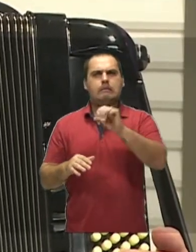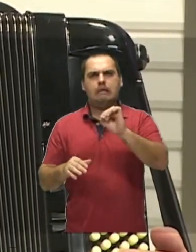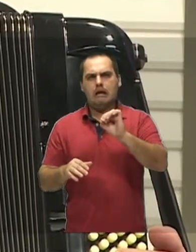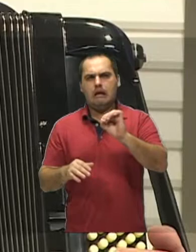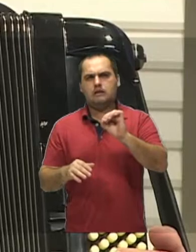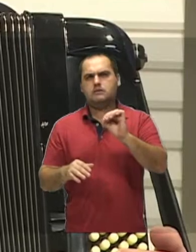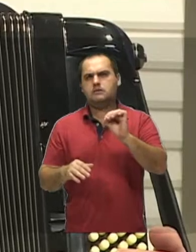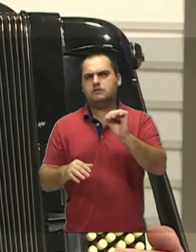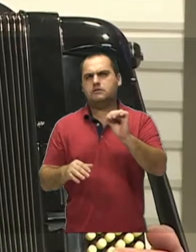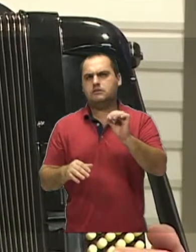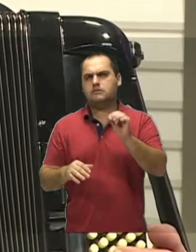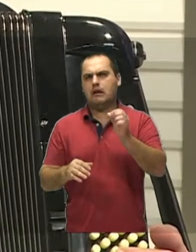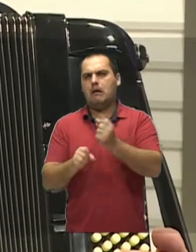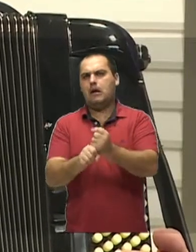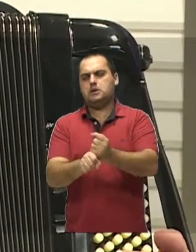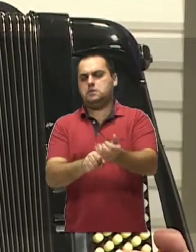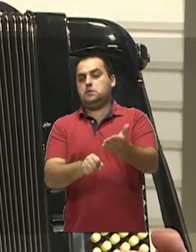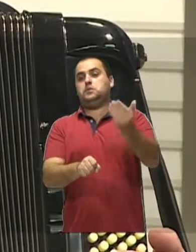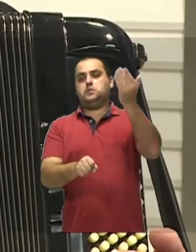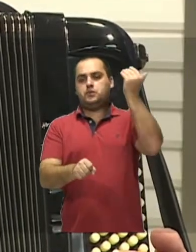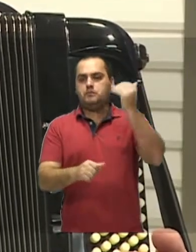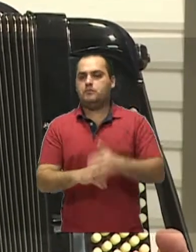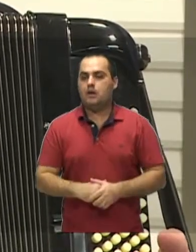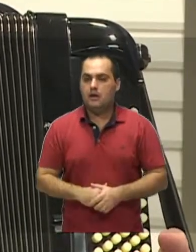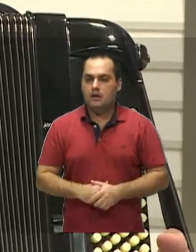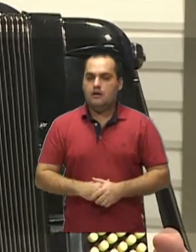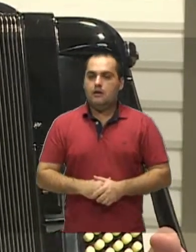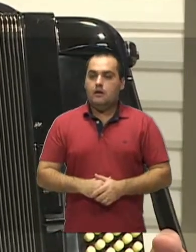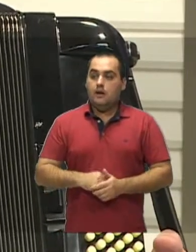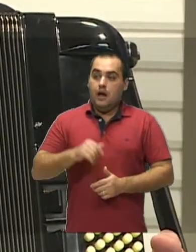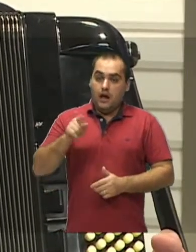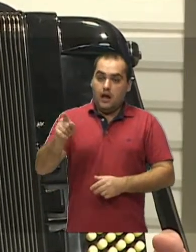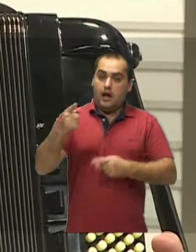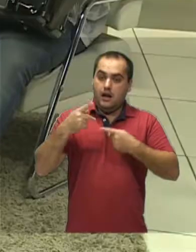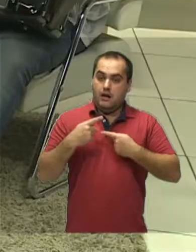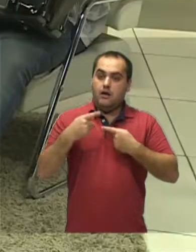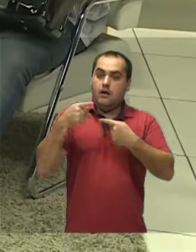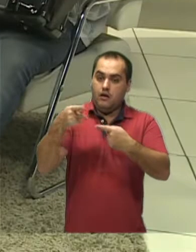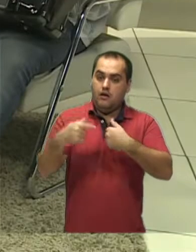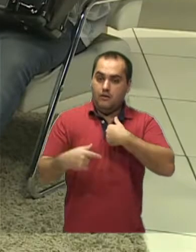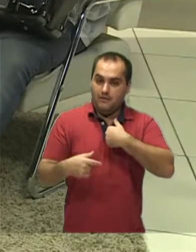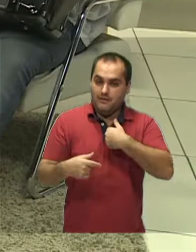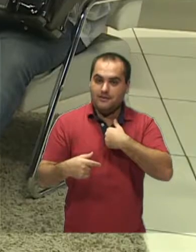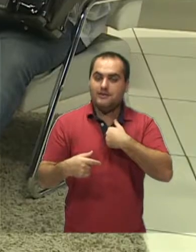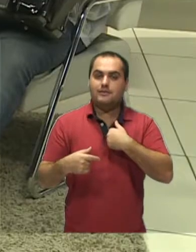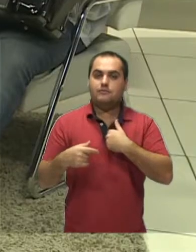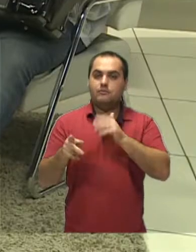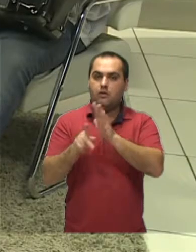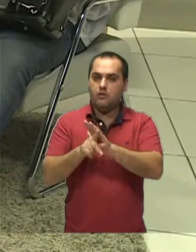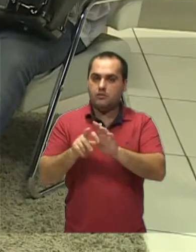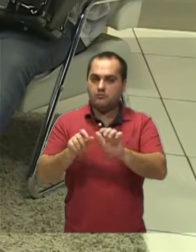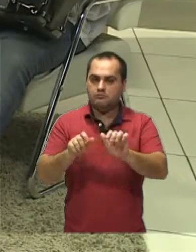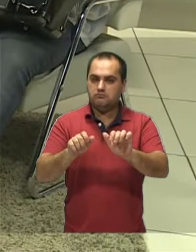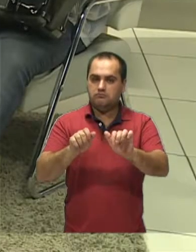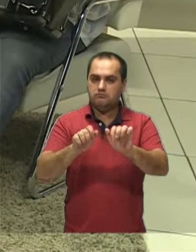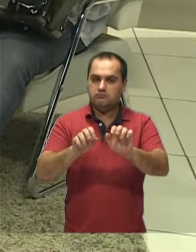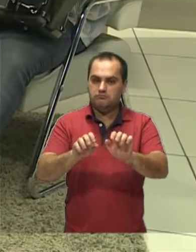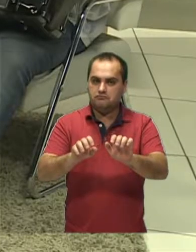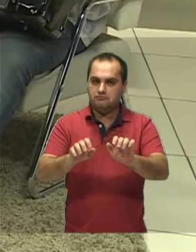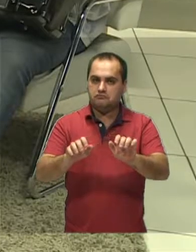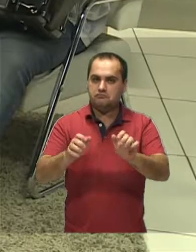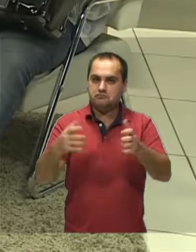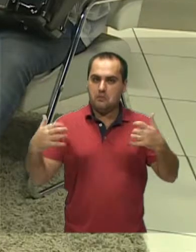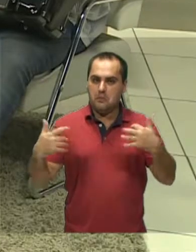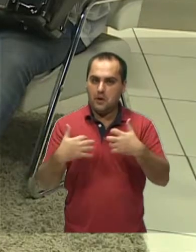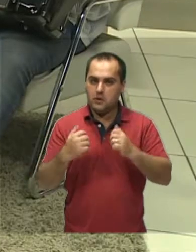10 ou mais anos atrás, né? Quando ele me convidou para subir ao palco com ele. Aí daí a emoção